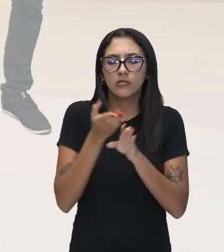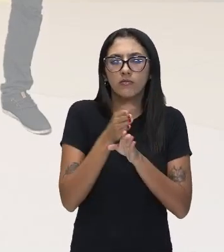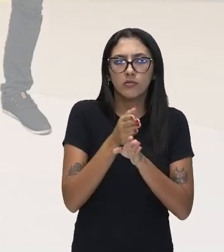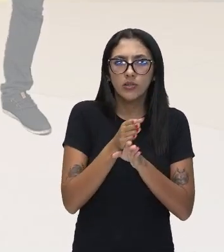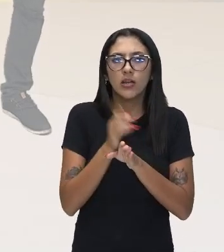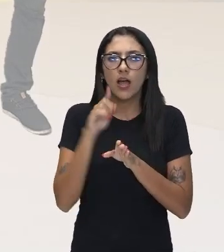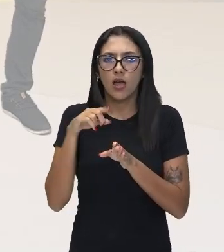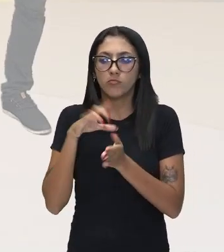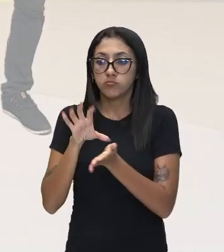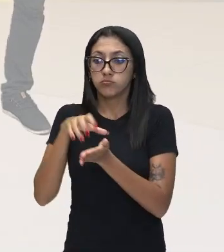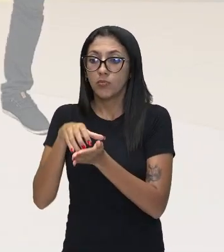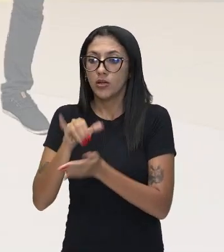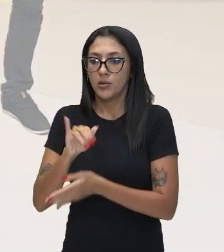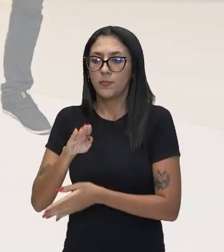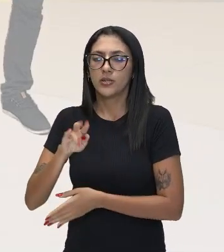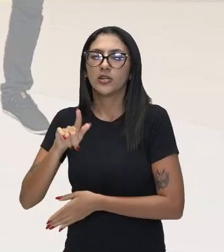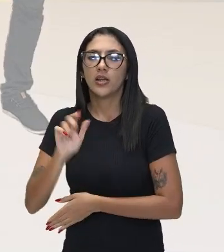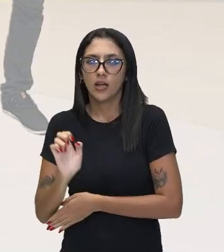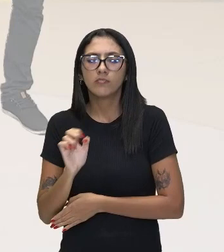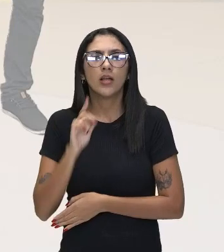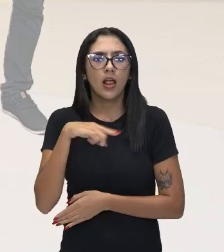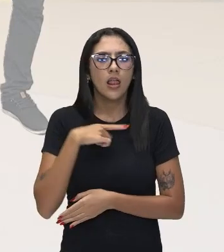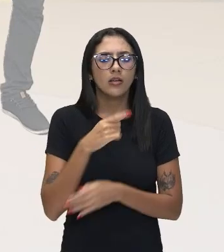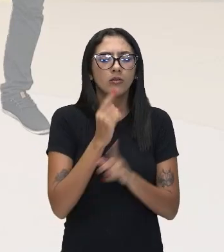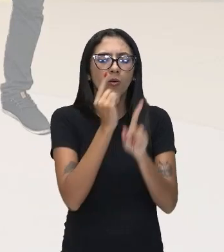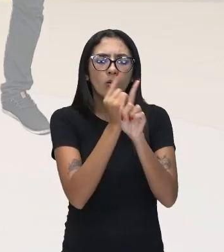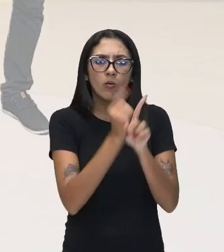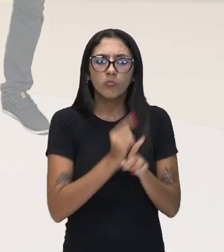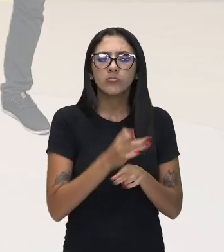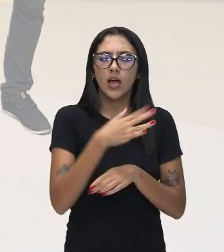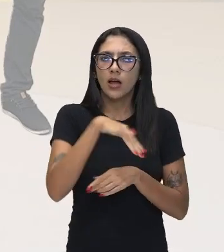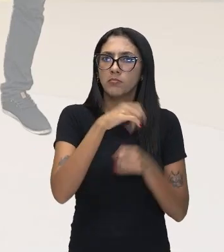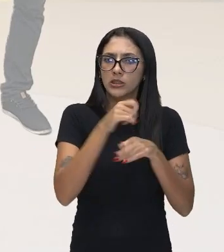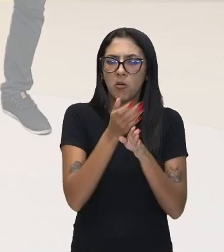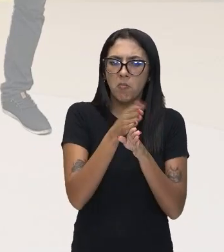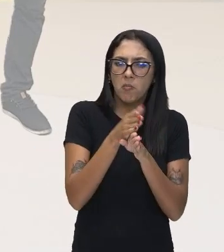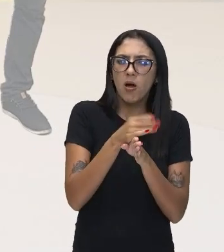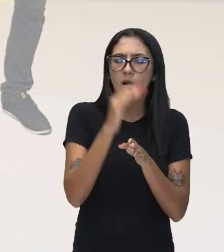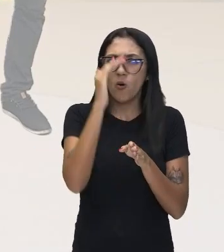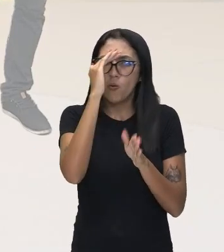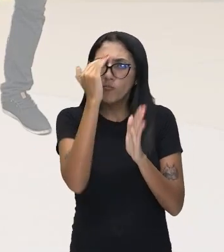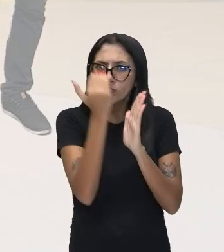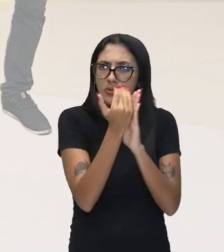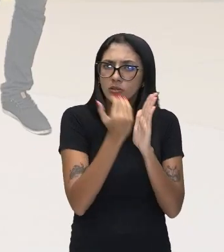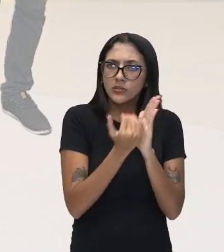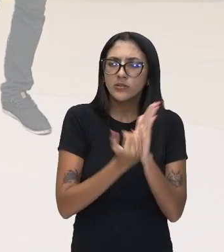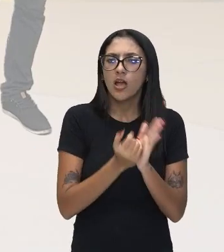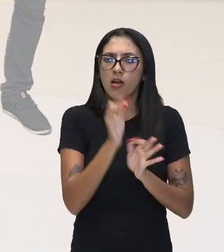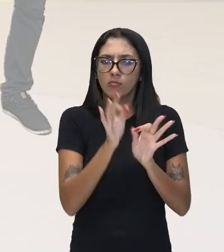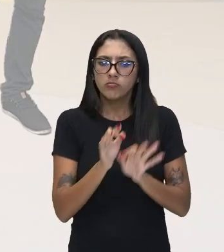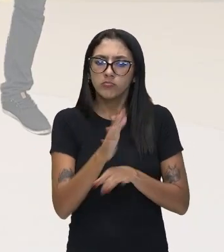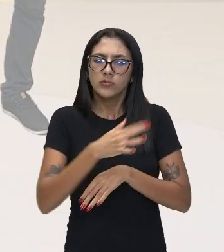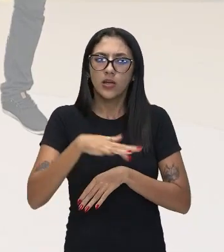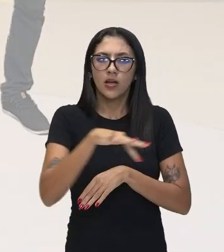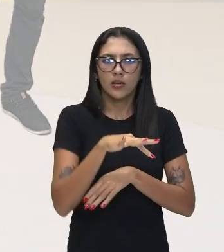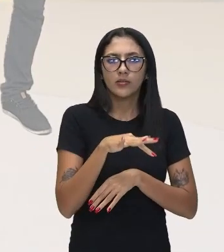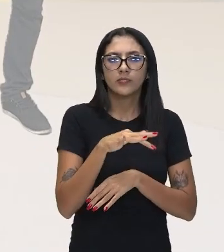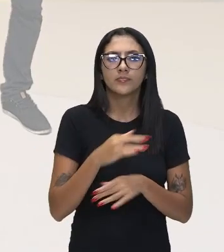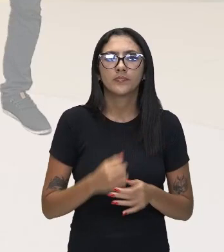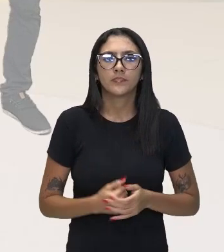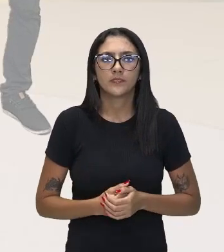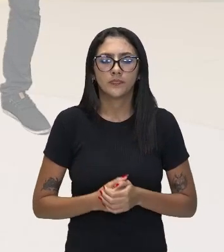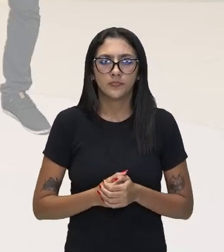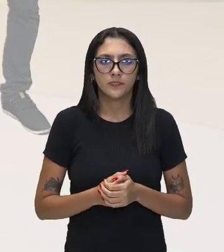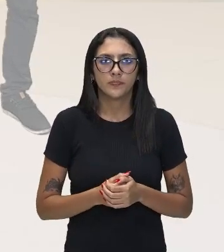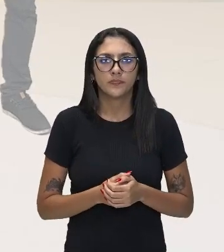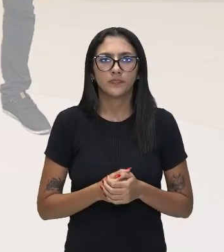ali, percebe que a divisa entre os estados está bem obedecida. Então, todos os estados, esses estados que eu citei, estão inseridos em sua totalidade